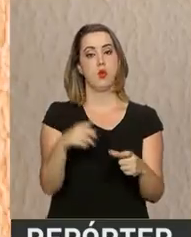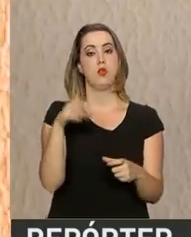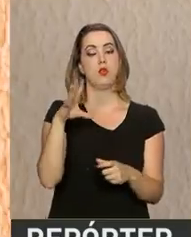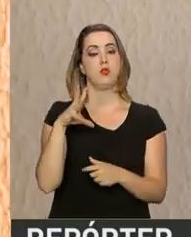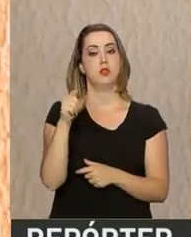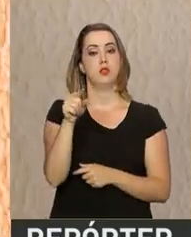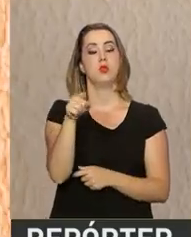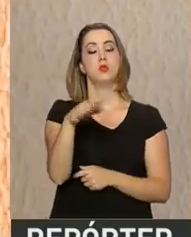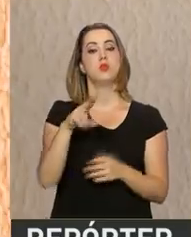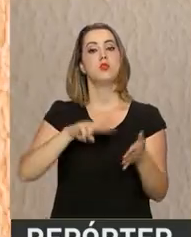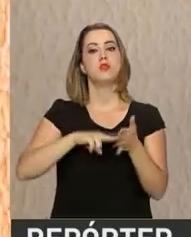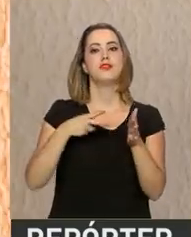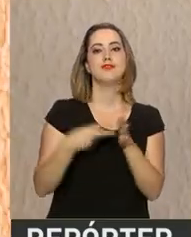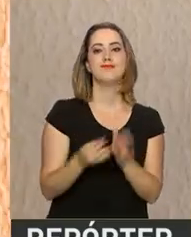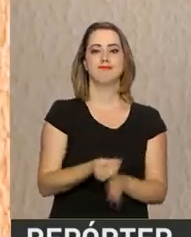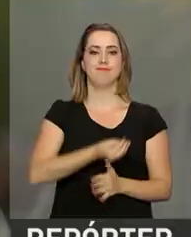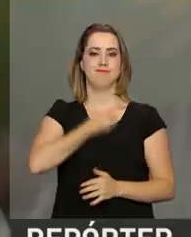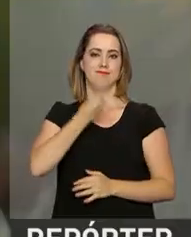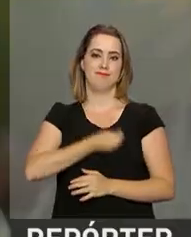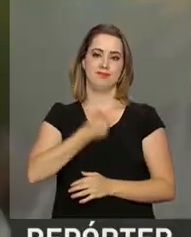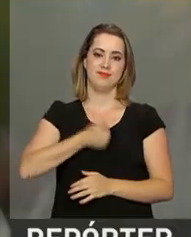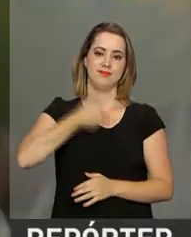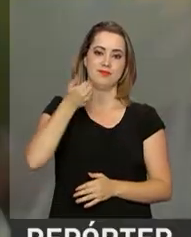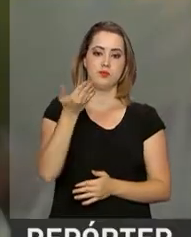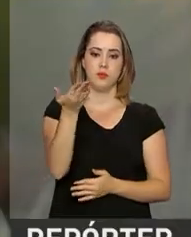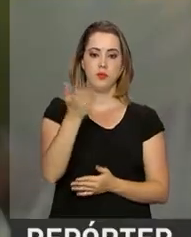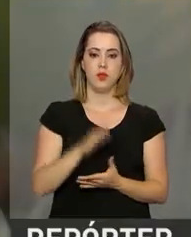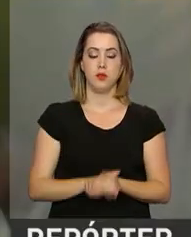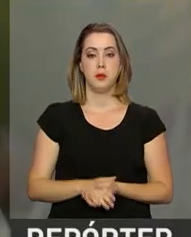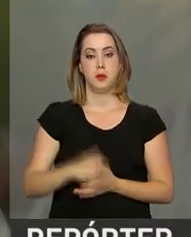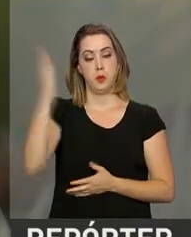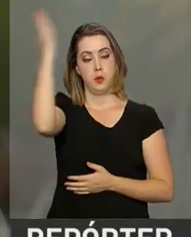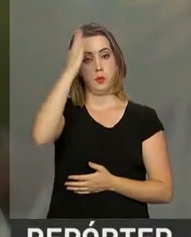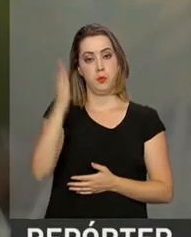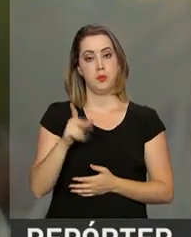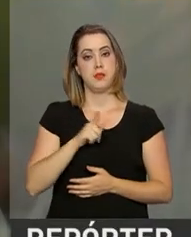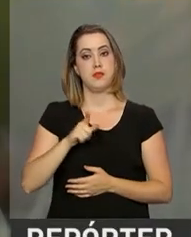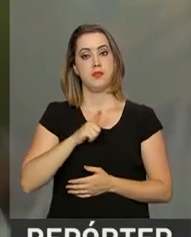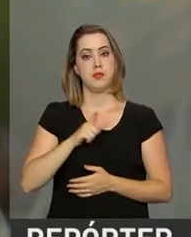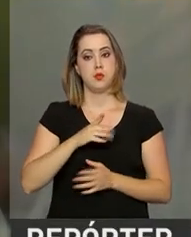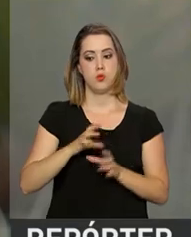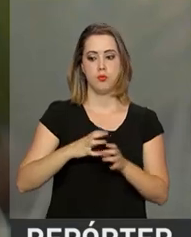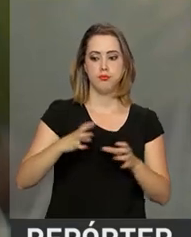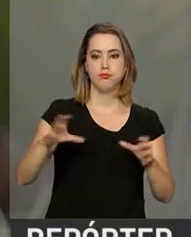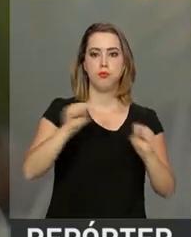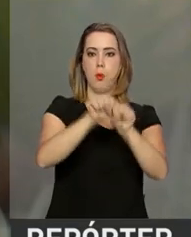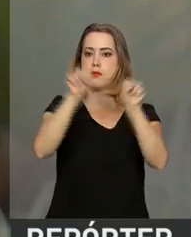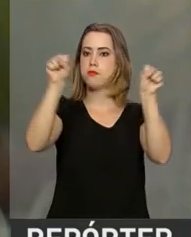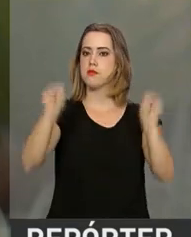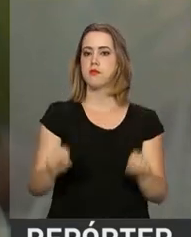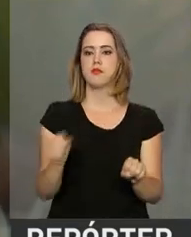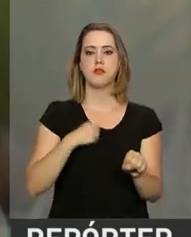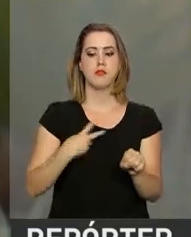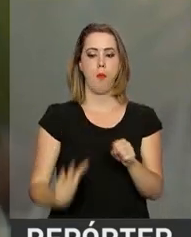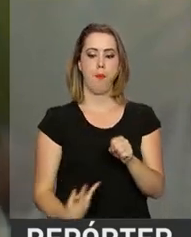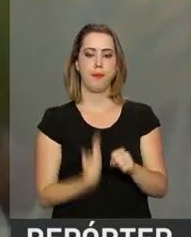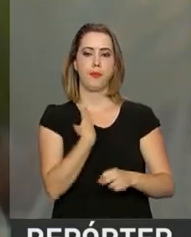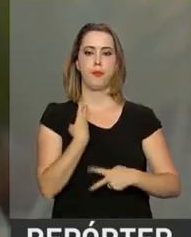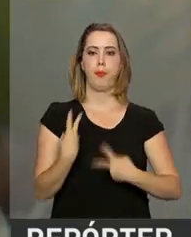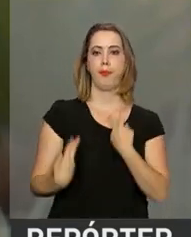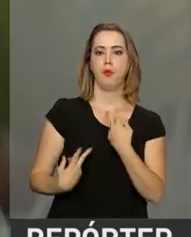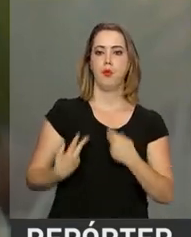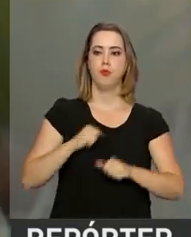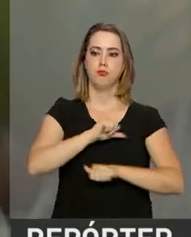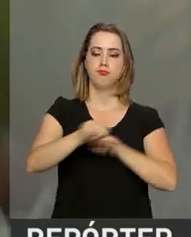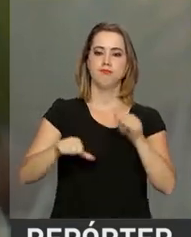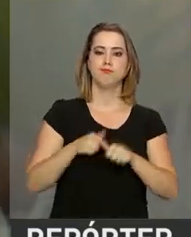significa é qualidade de vida né o Brasil tem hoje um dos maiores sistemas de transplantes do mundo só entre Janeiro e